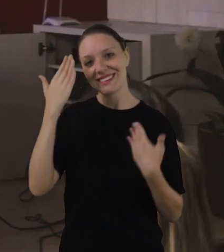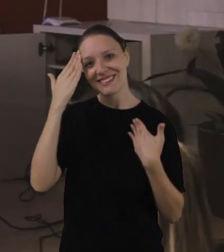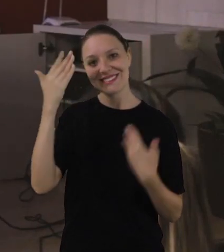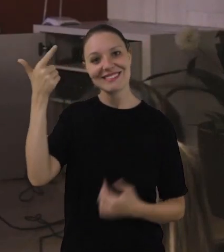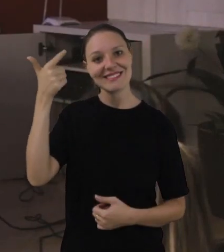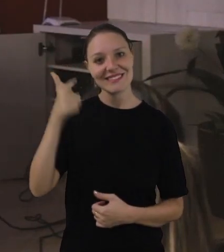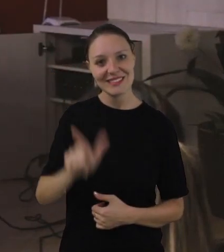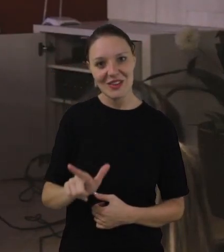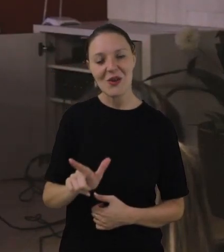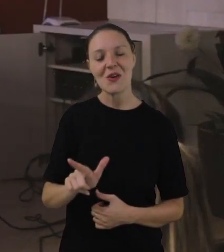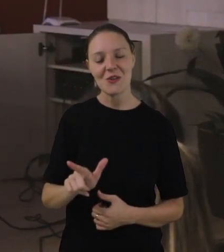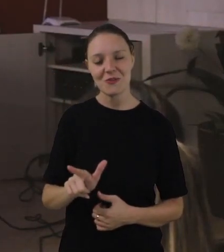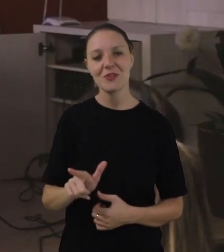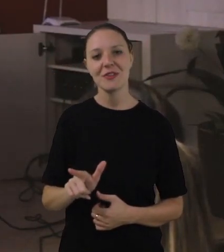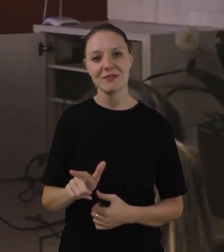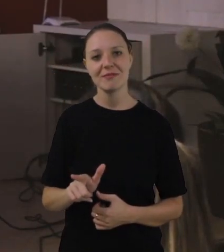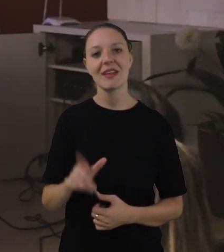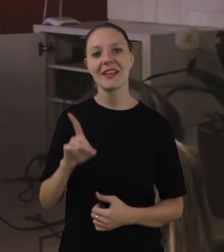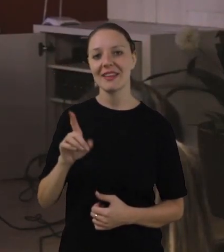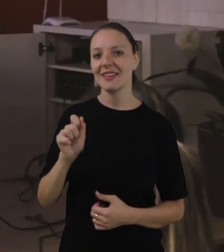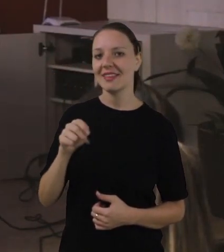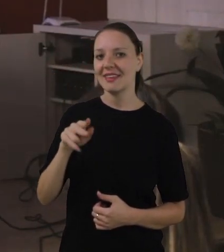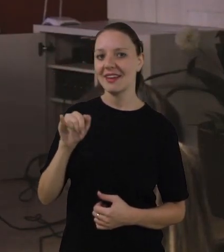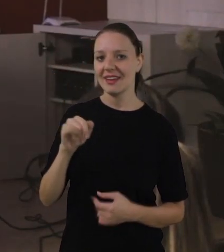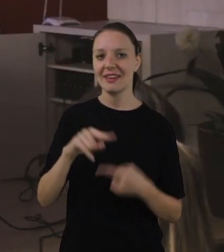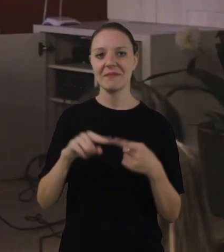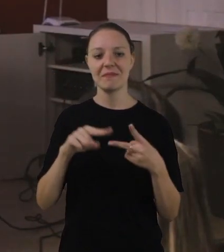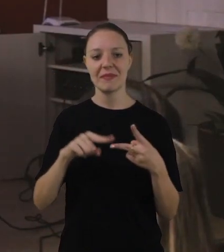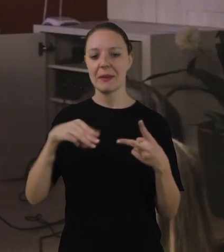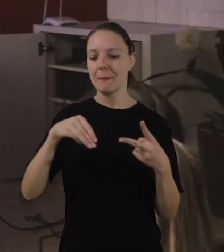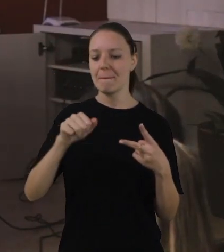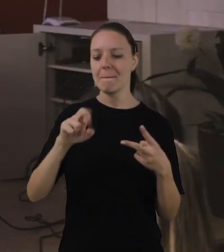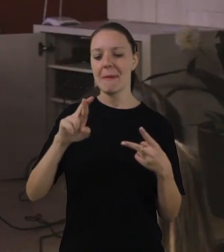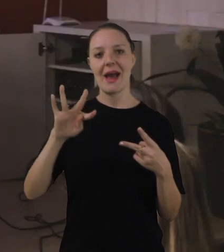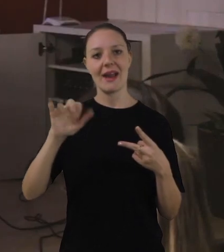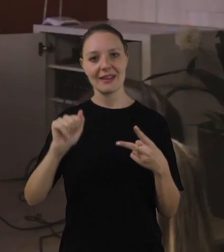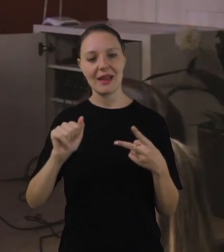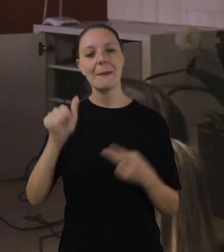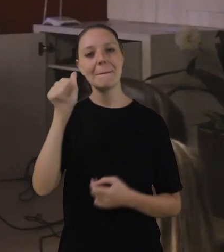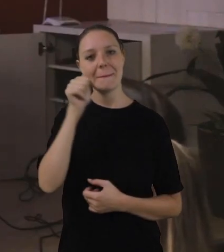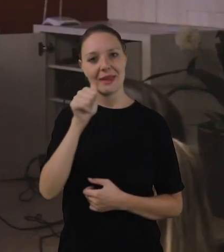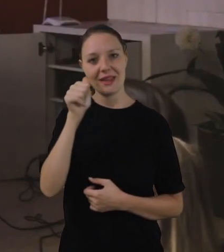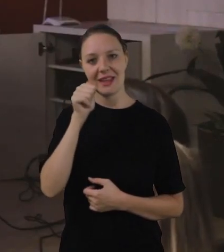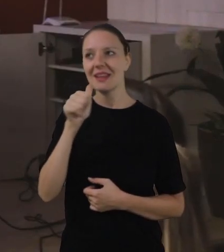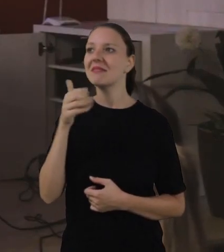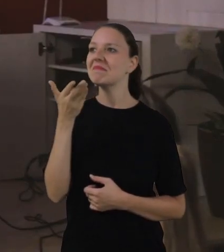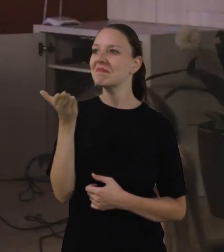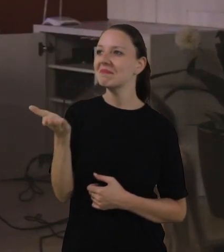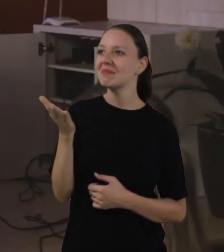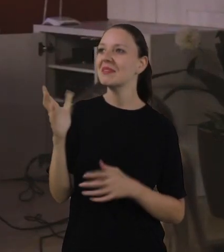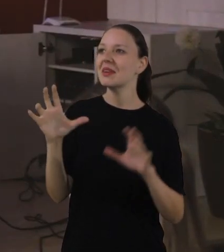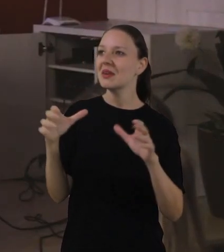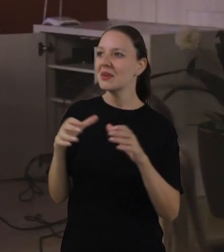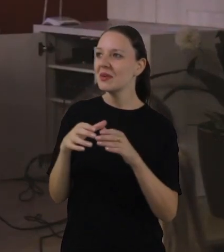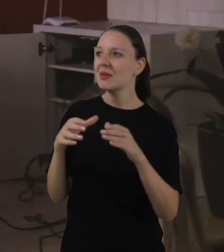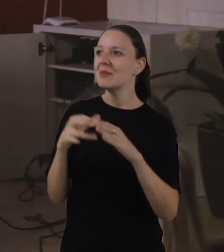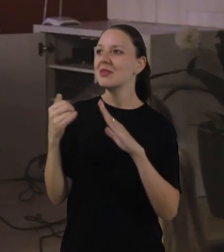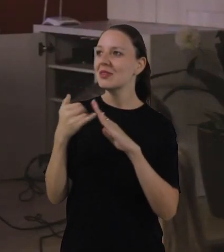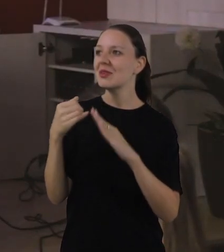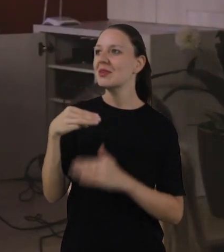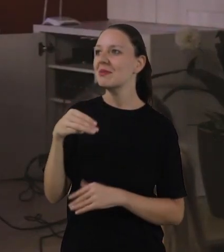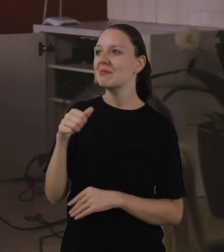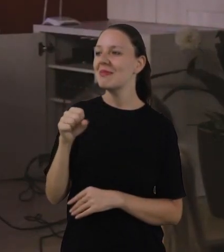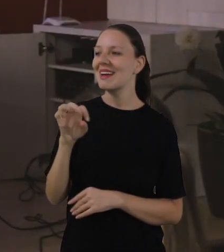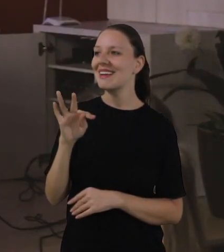vez a Dani, a Marta, que está lá atrás, né? As meninas do Instituto Master, que estão nos ajudando. Hoje a gente... Acho